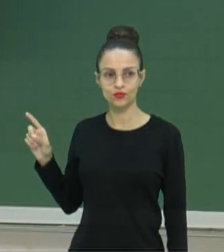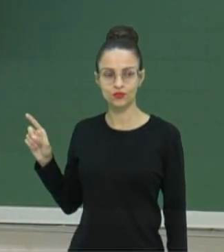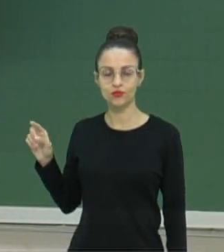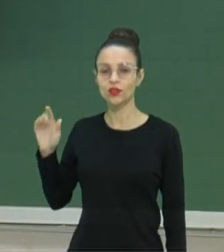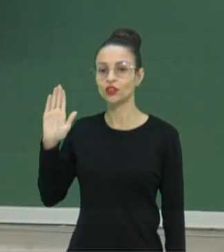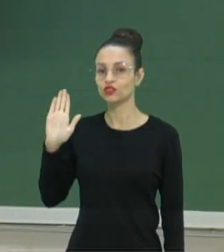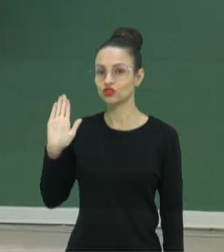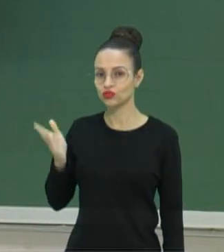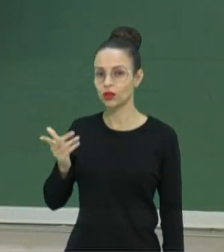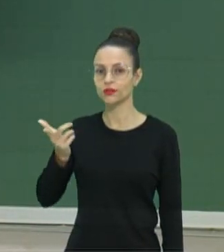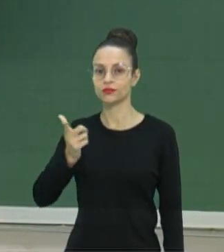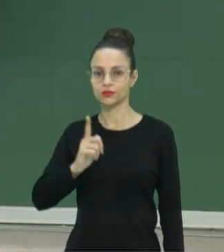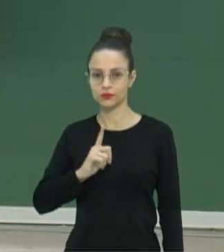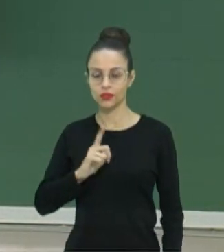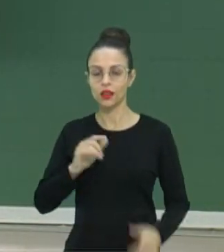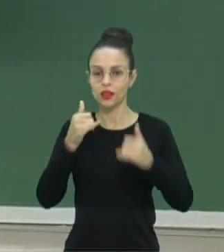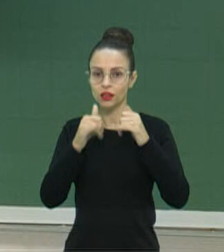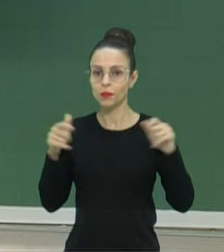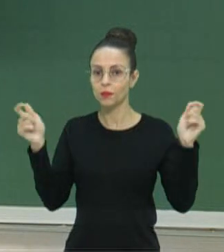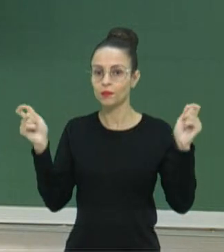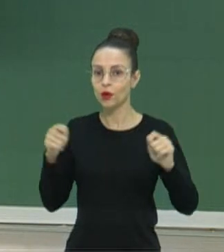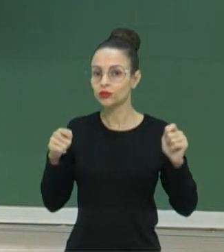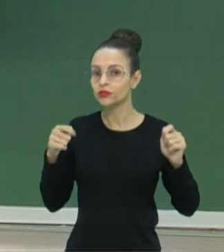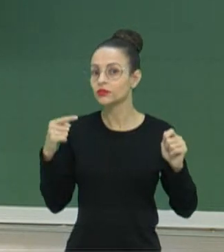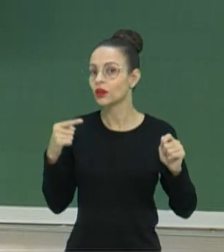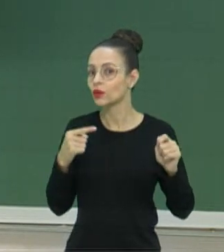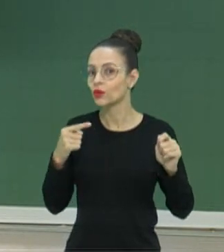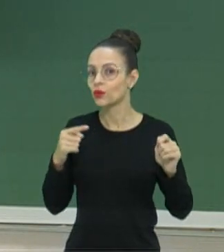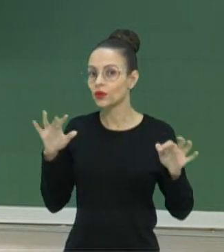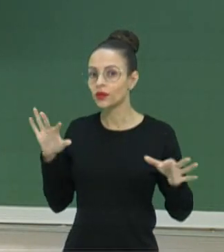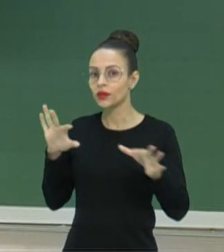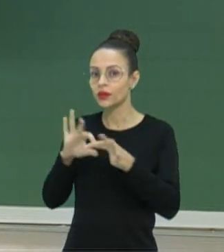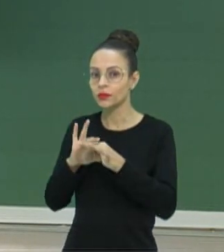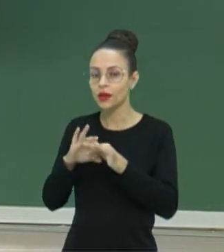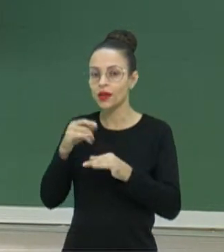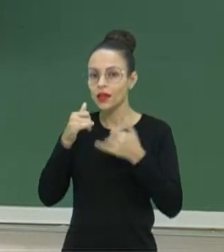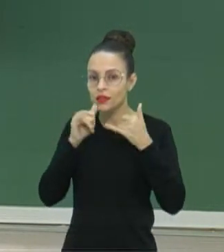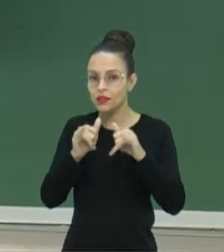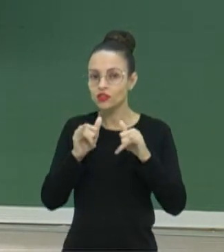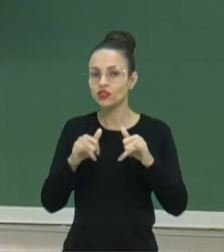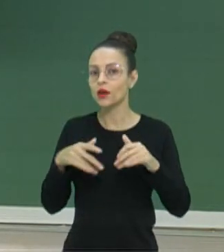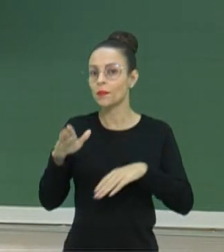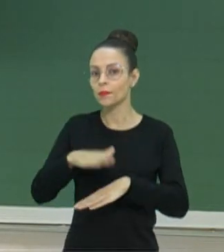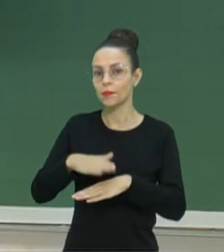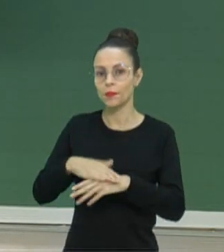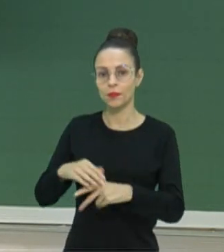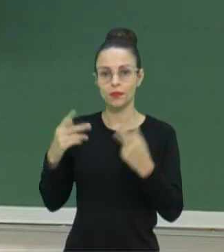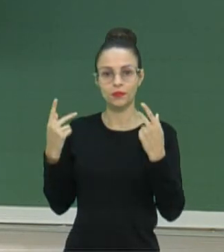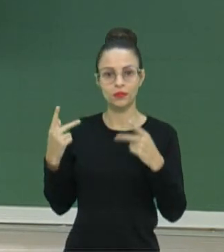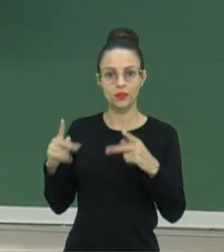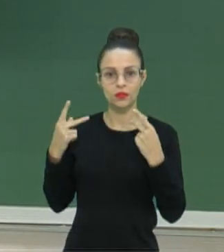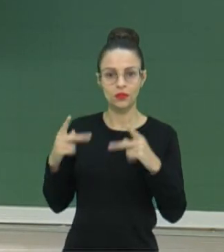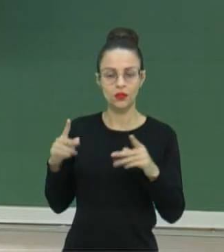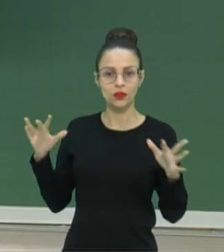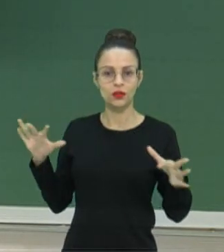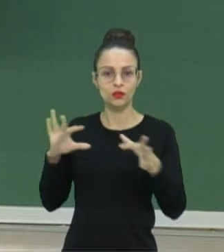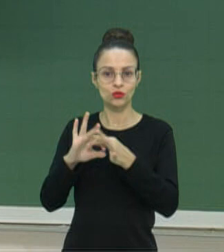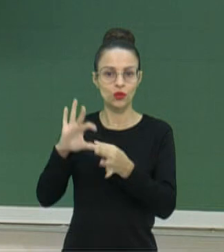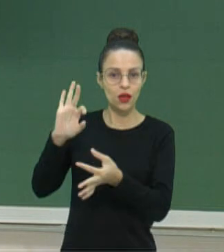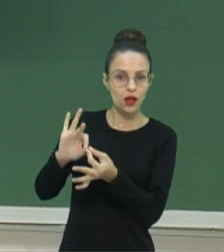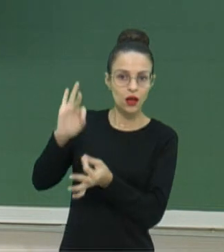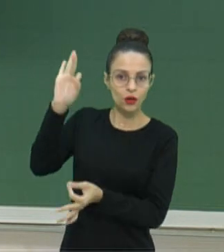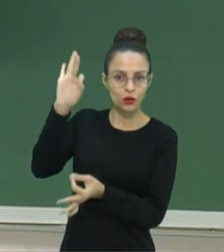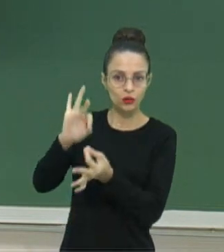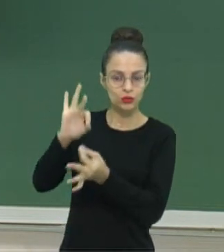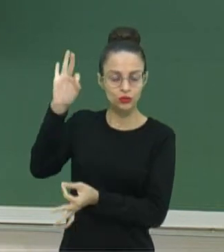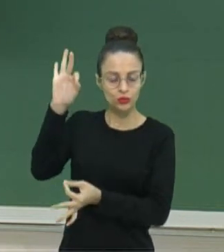energia potencial. Lembre-se que energia potencial é uma energia armazenada, é uma energia dele, certo? Que está associada à altura. Quer